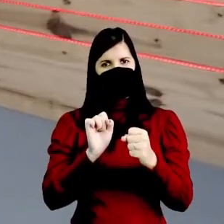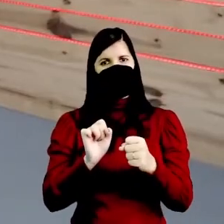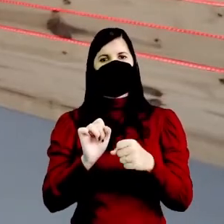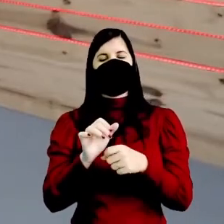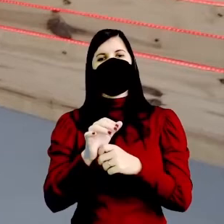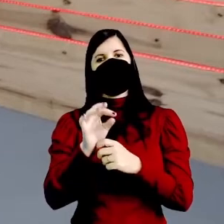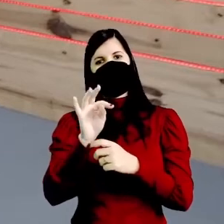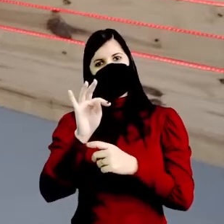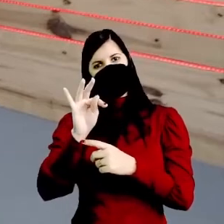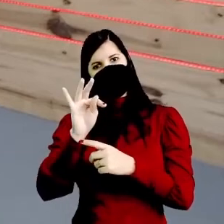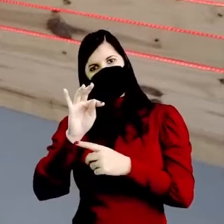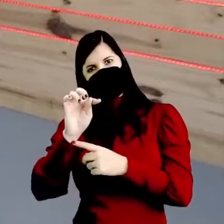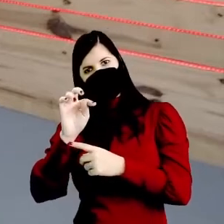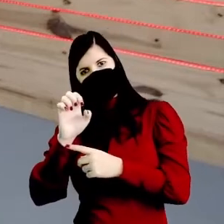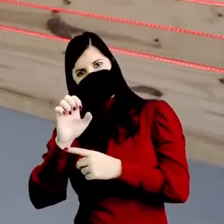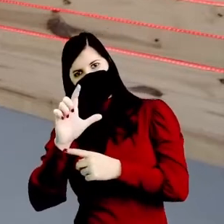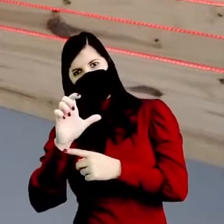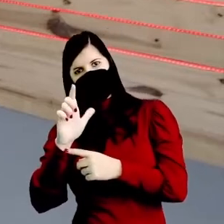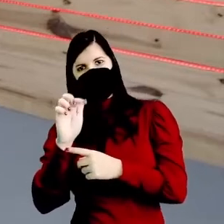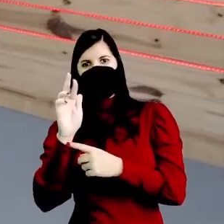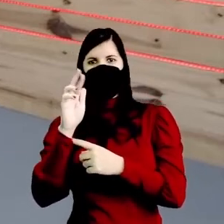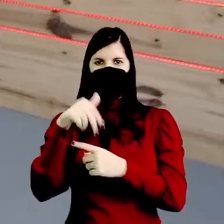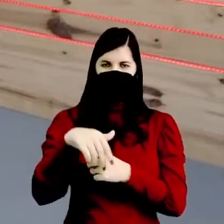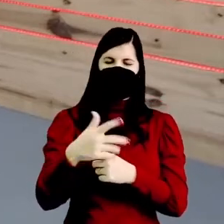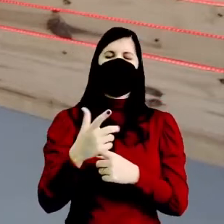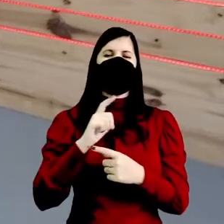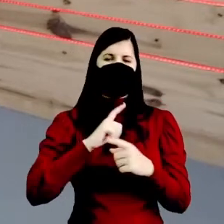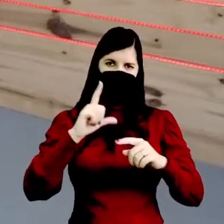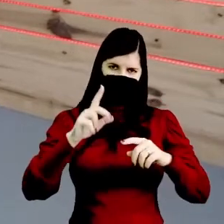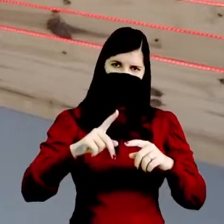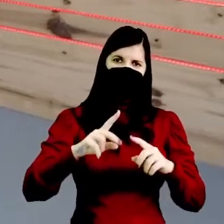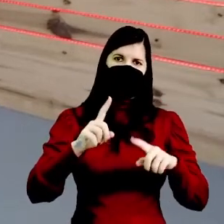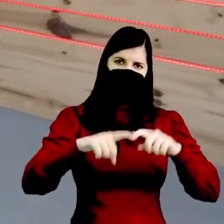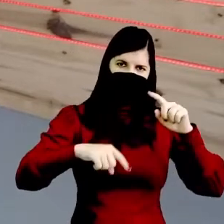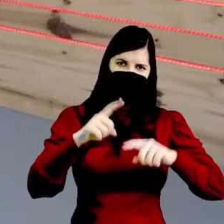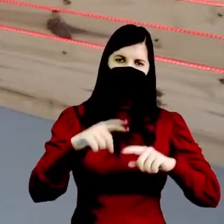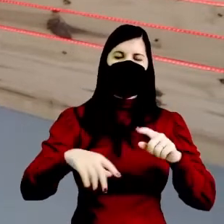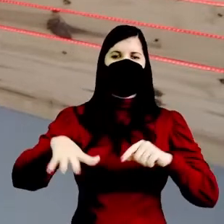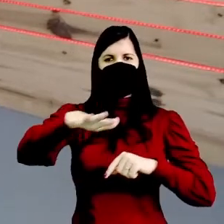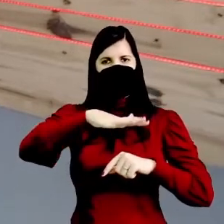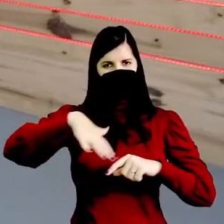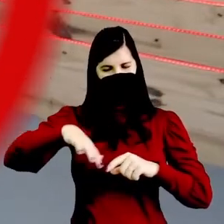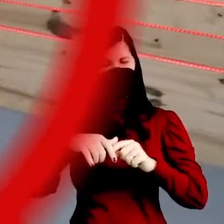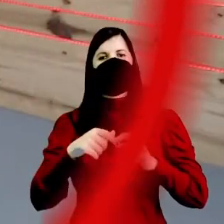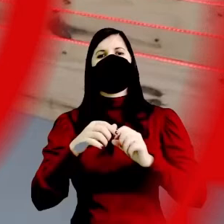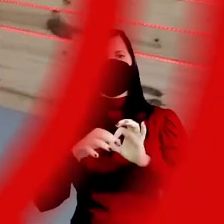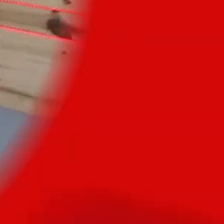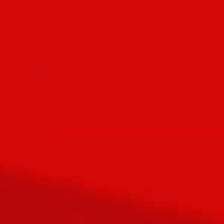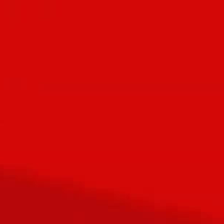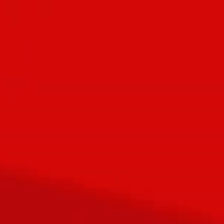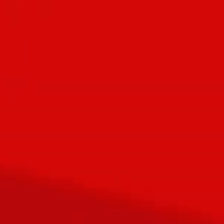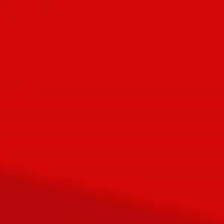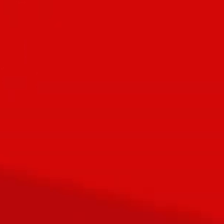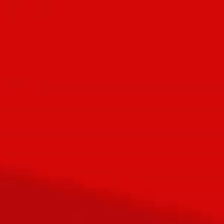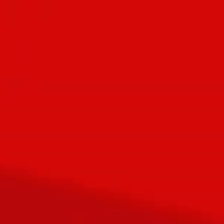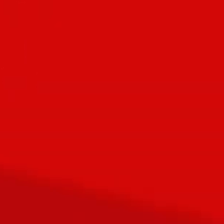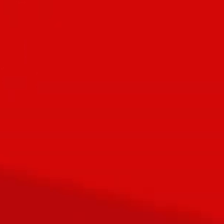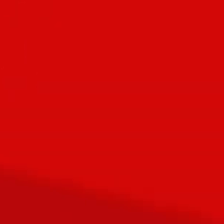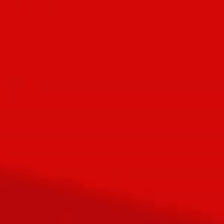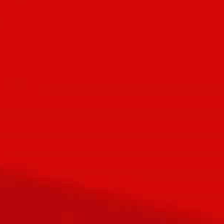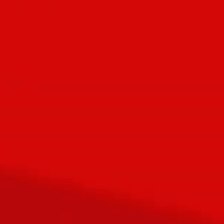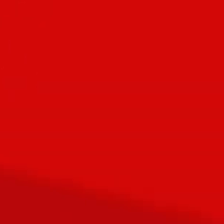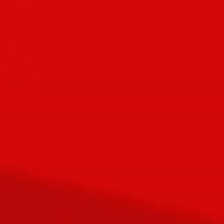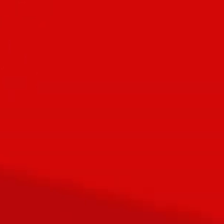Então, assim, ferramenta e canal é o que mais tem para você tirar a sua dúvida, tá bom? Tchau, tchau!